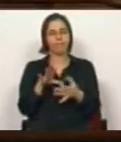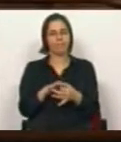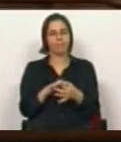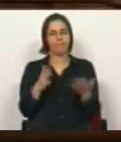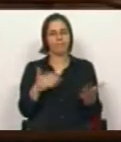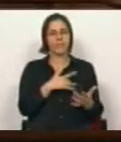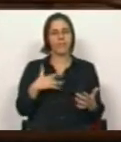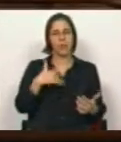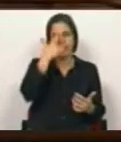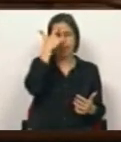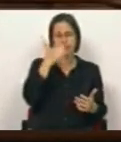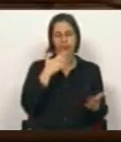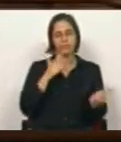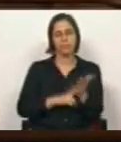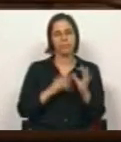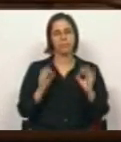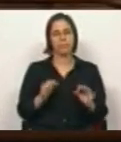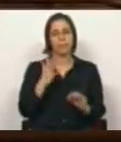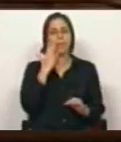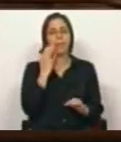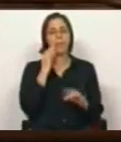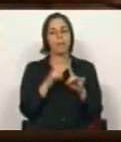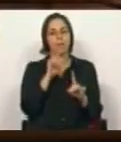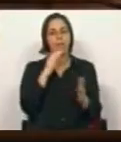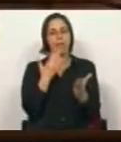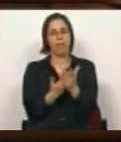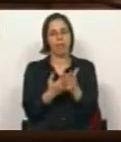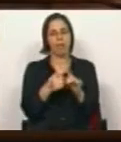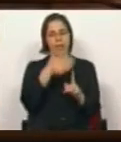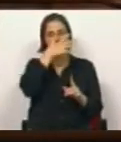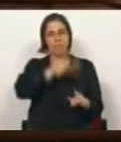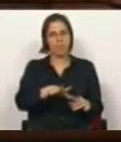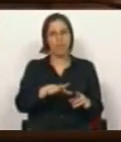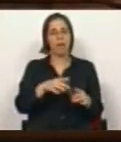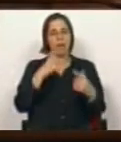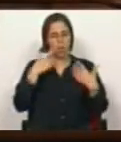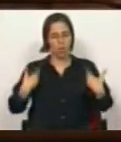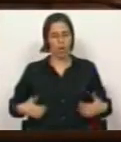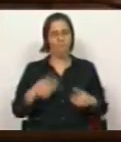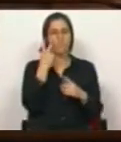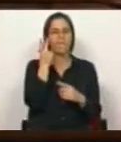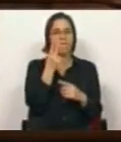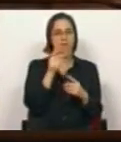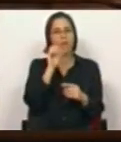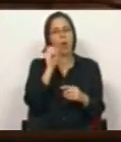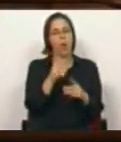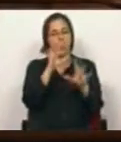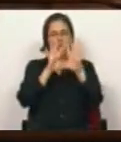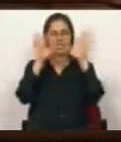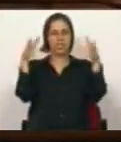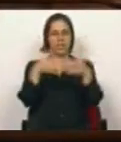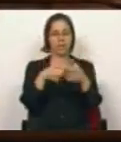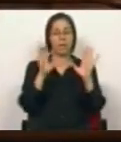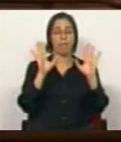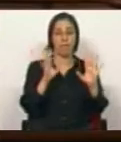em termos de saúde. Na verdade, os plásticos podem constituir elementos tóxicos para os organismos vivos ou para os ecossistemas